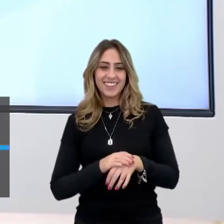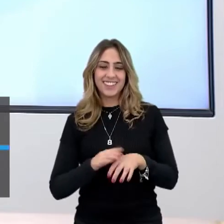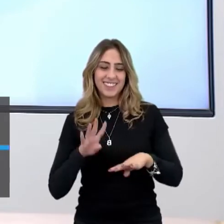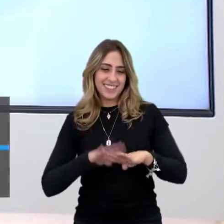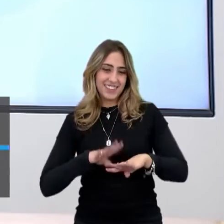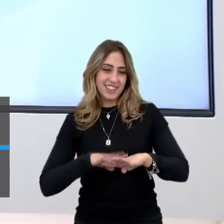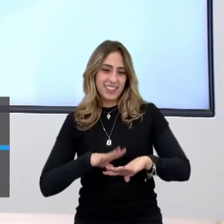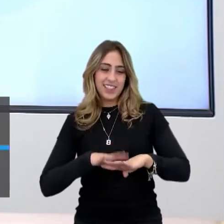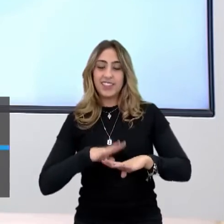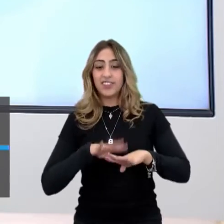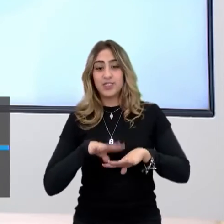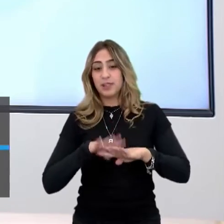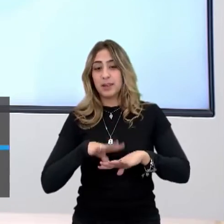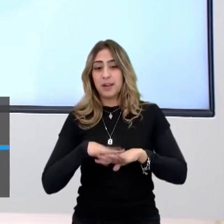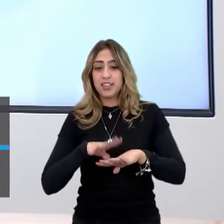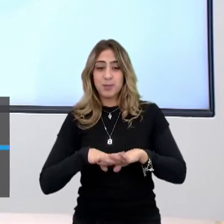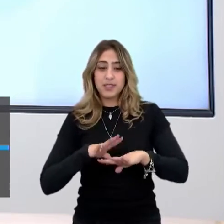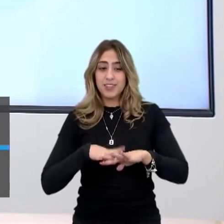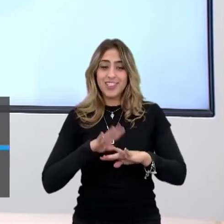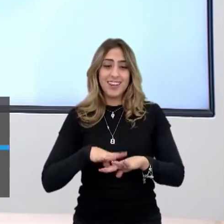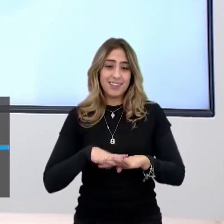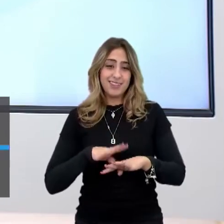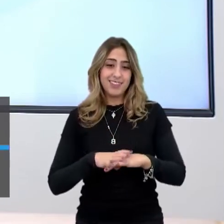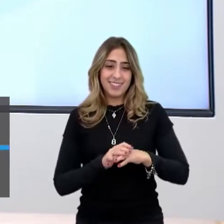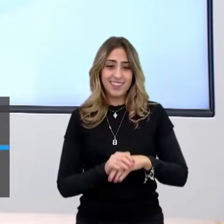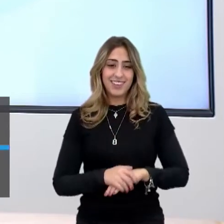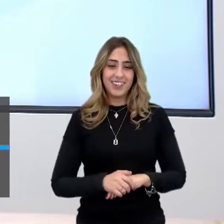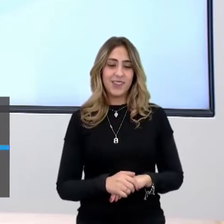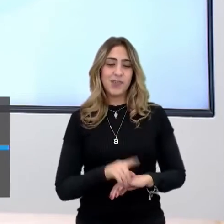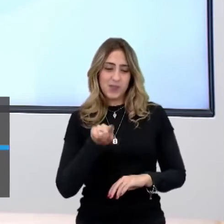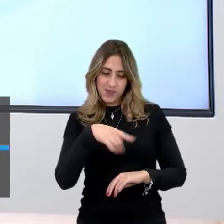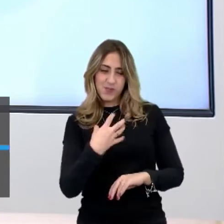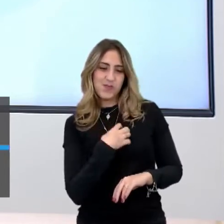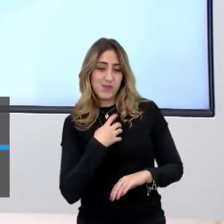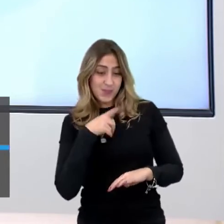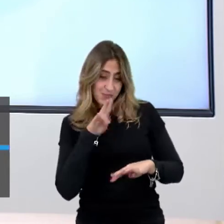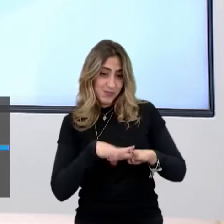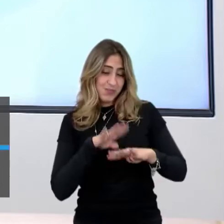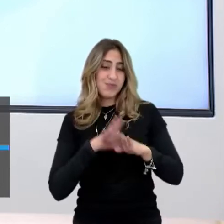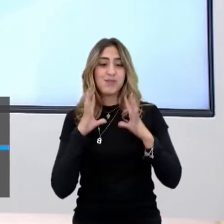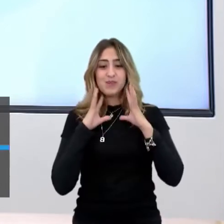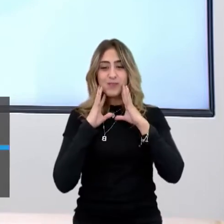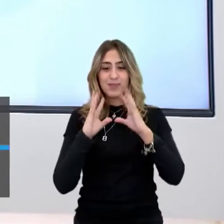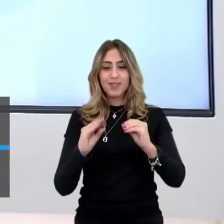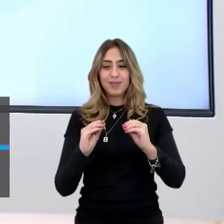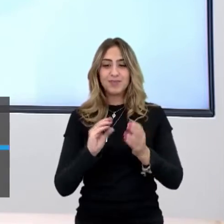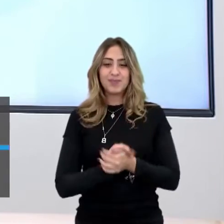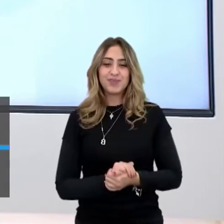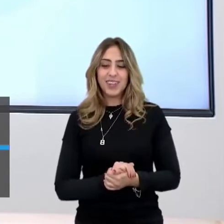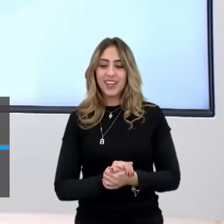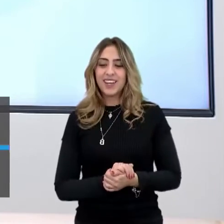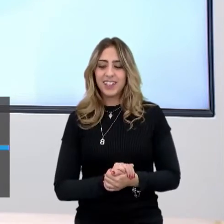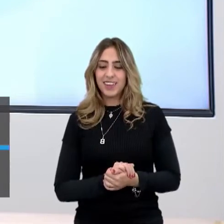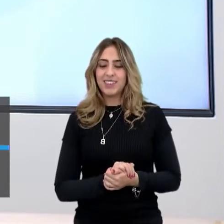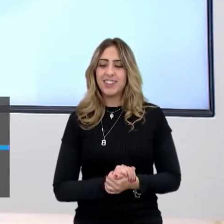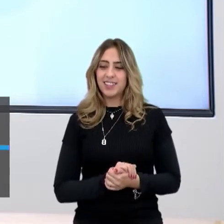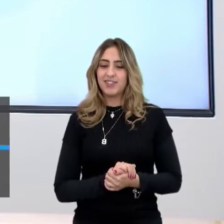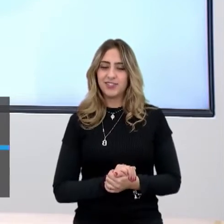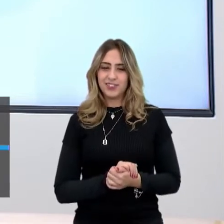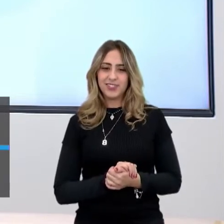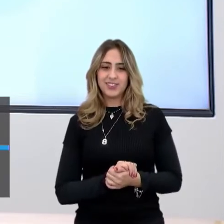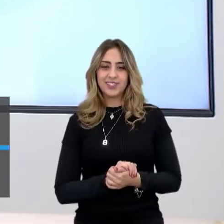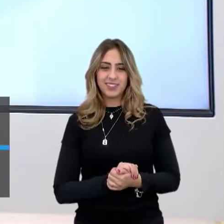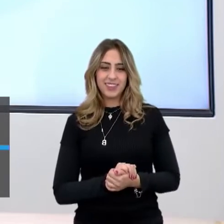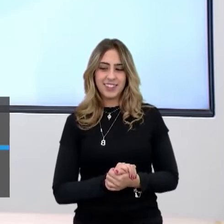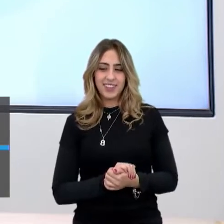matemática é isso, né? Você tem aí a essência da matemática, né? As três grandes partes da